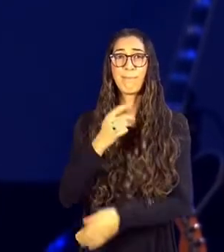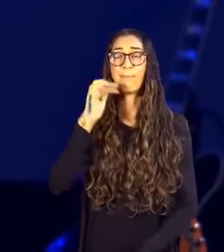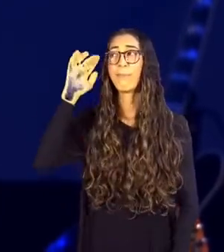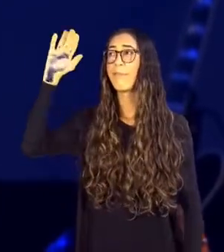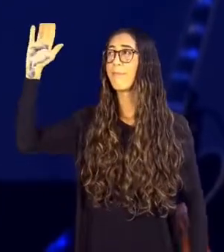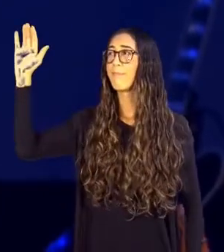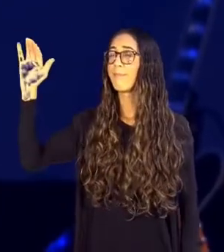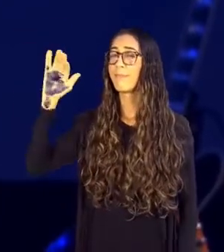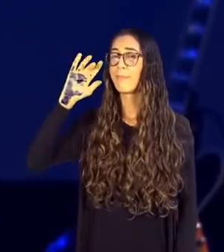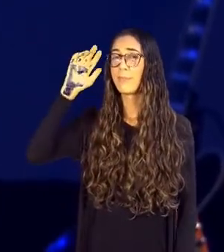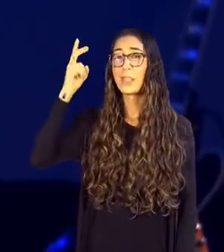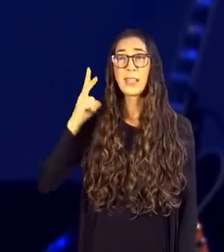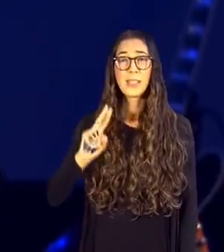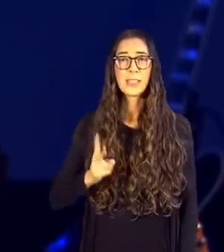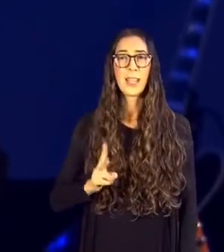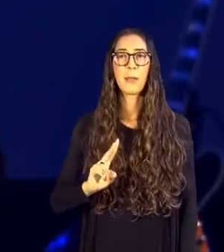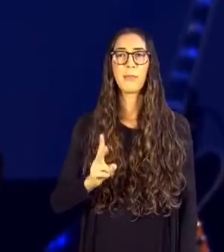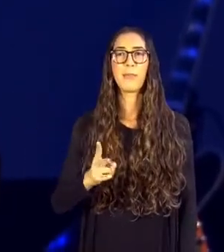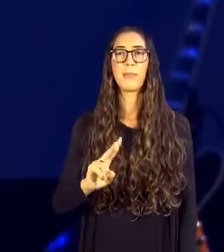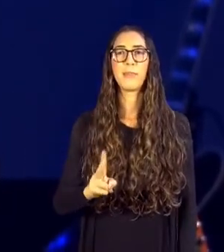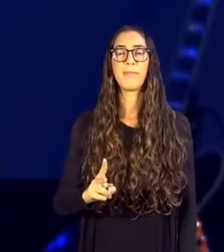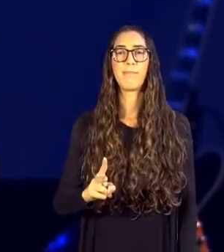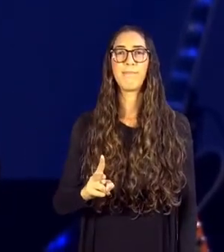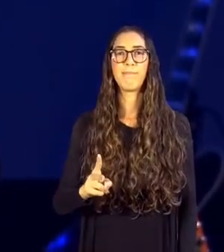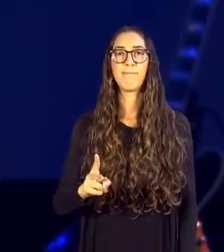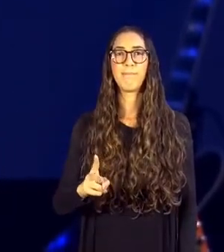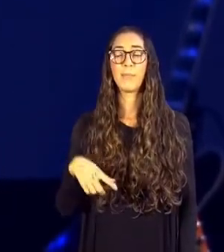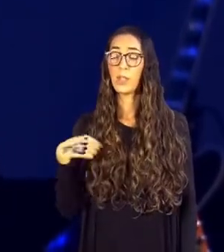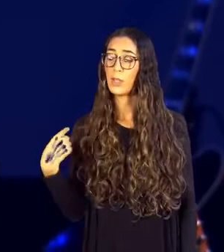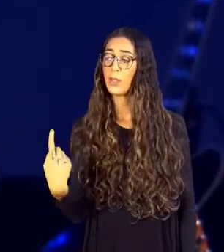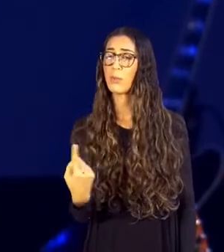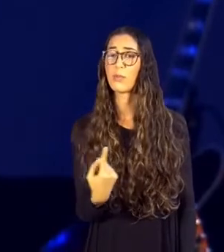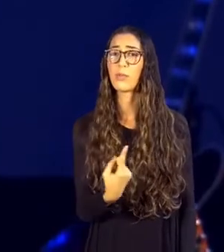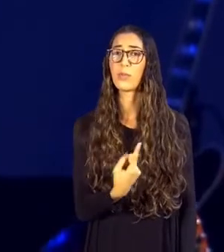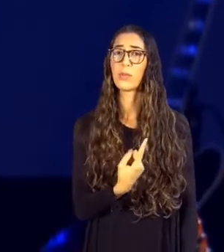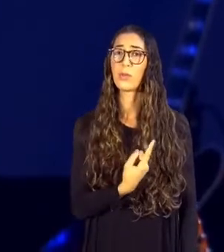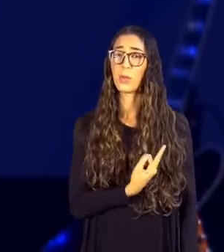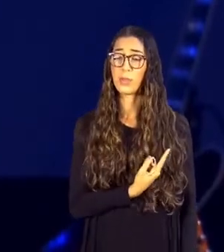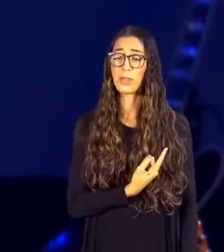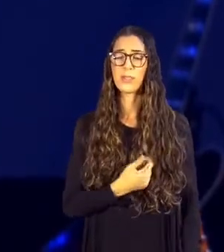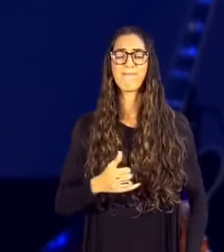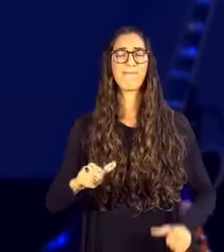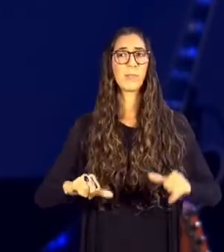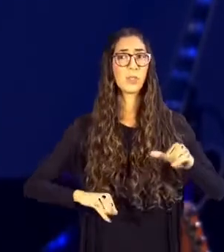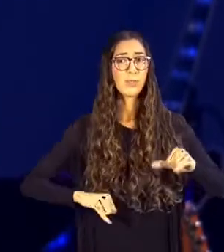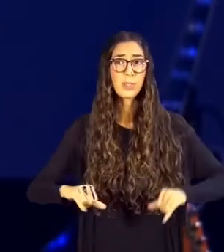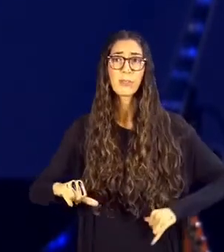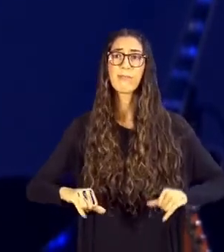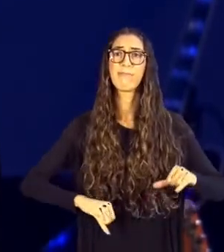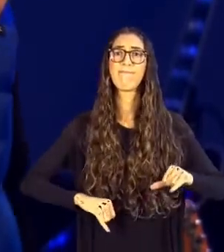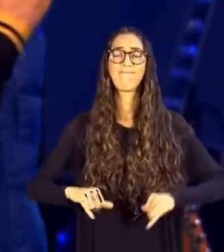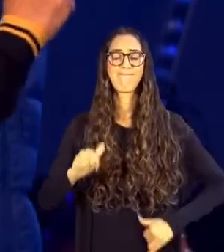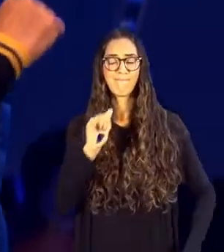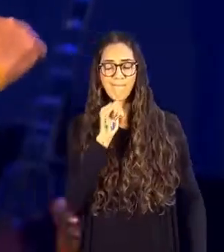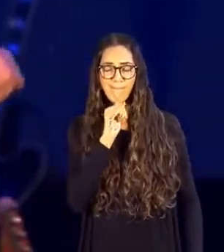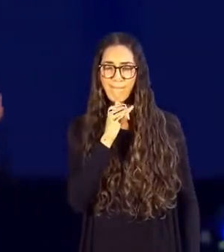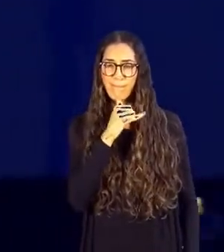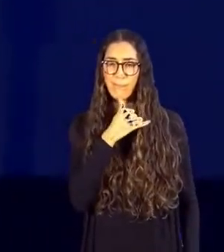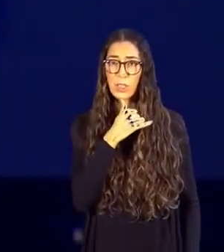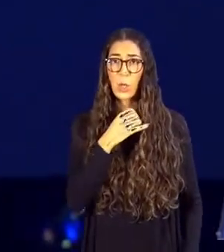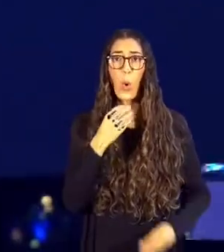deixa que aquela fortaleza se domine, você fica triste. E como é que eu faço para mudar isso?